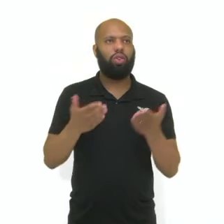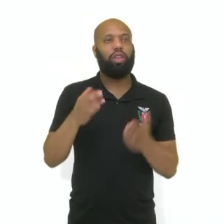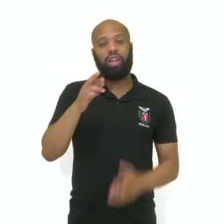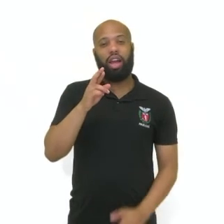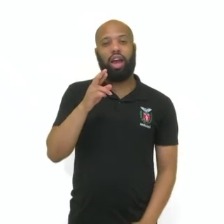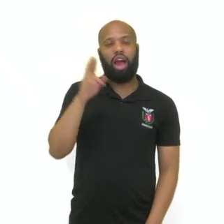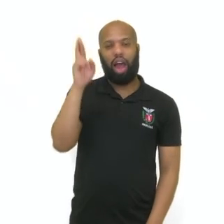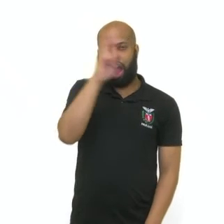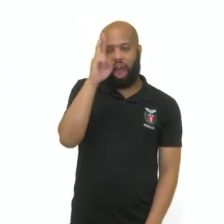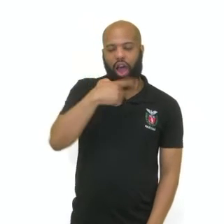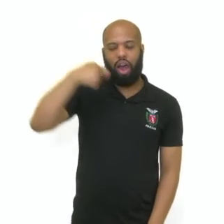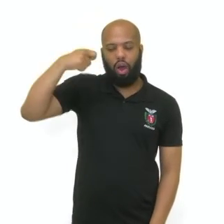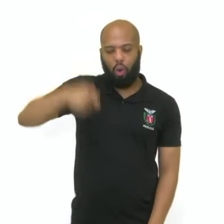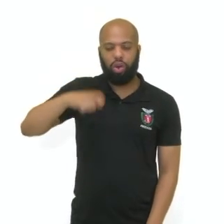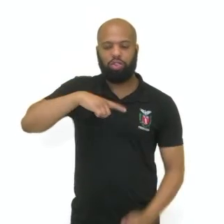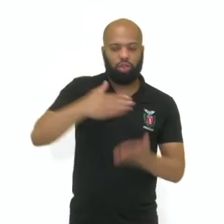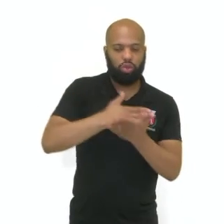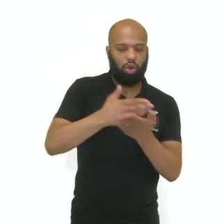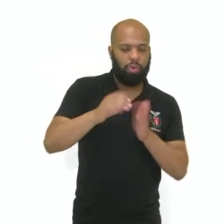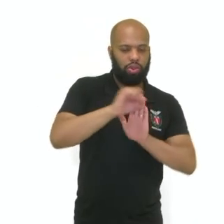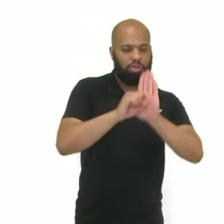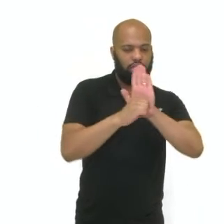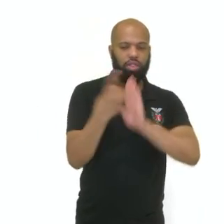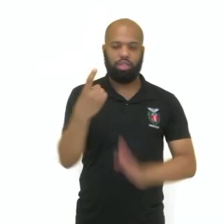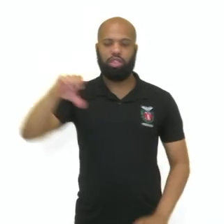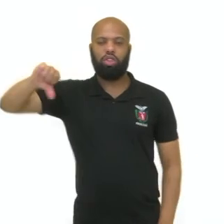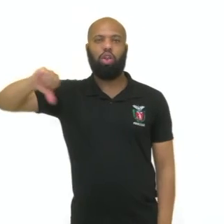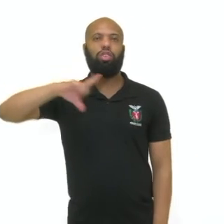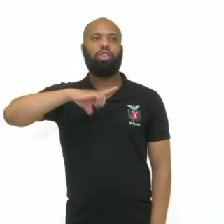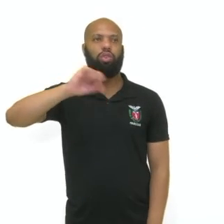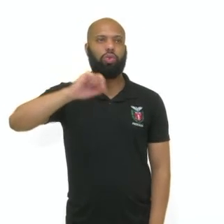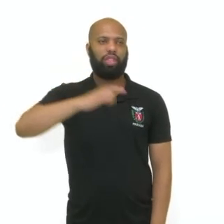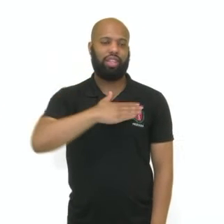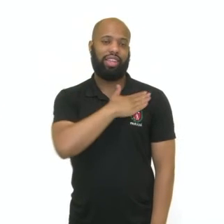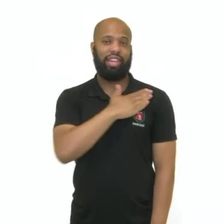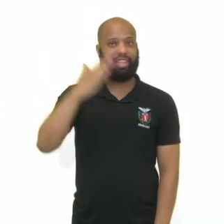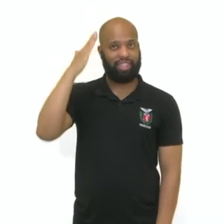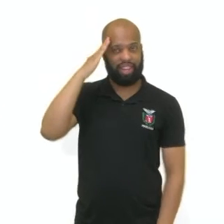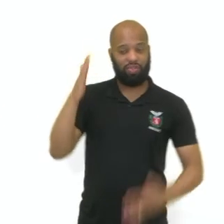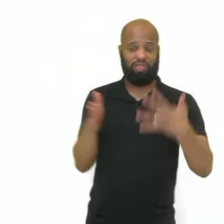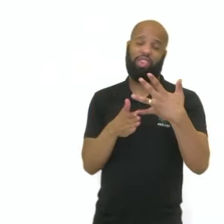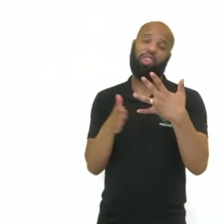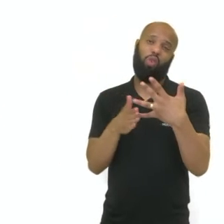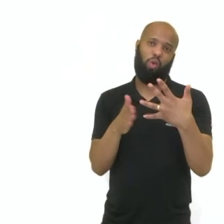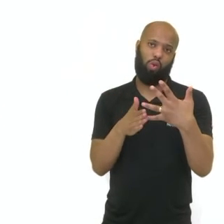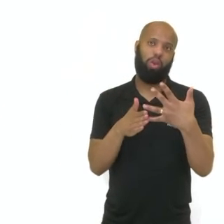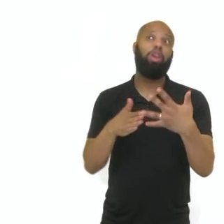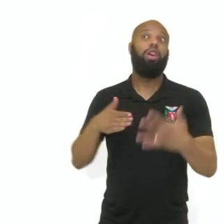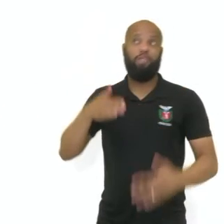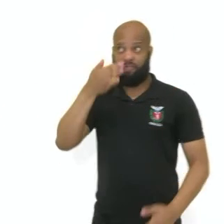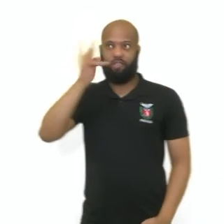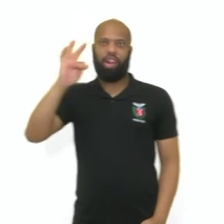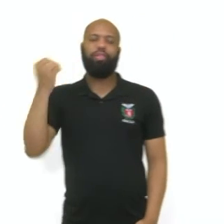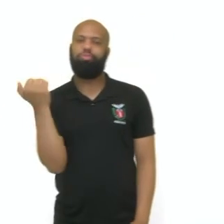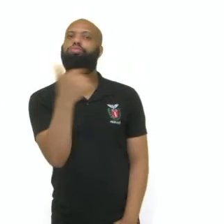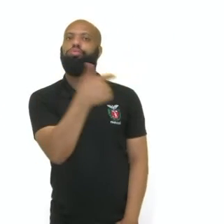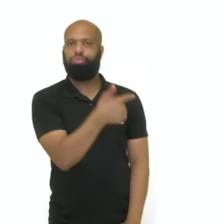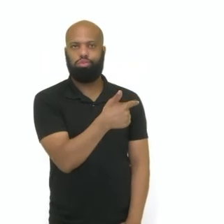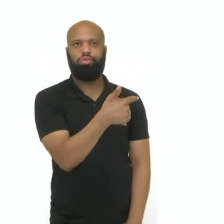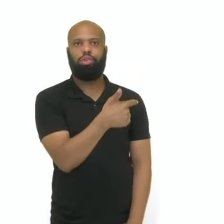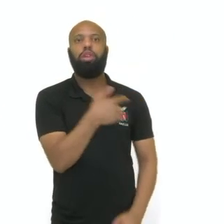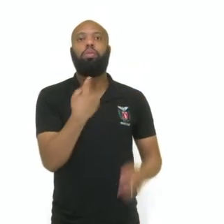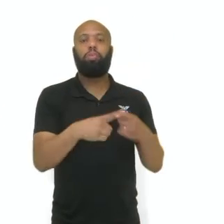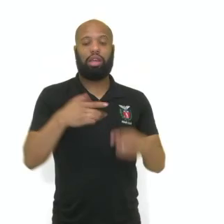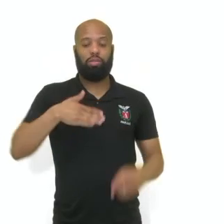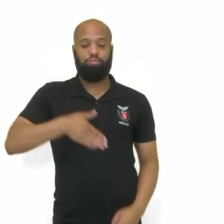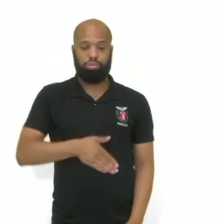Rússia possuía, no início do século XIX, um exército inferior ao exército francês, né? O exército de Napoleão era um